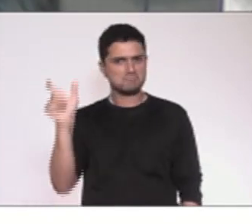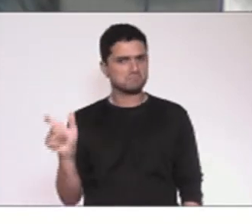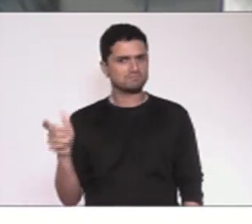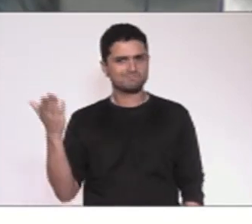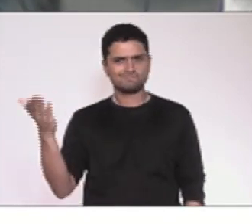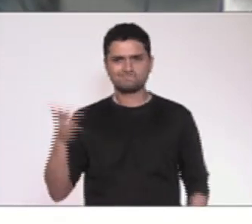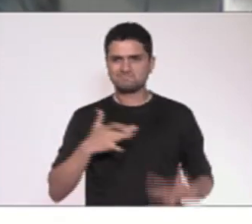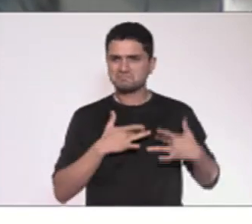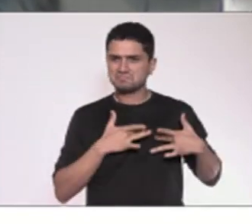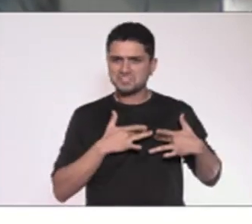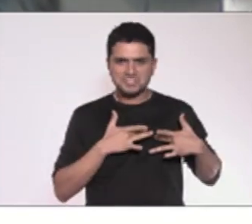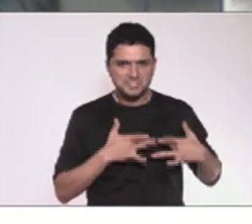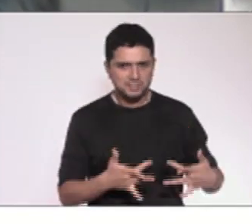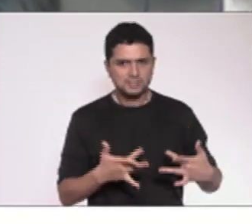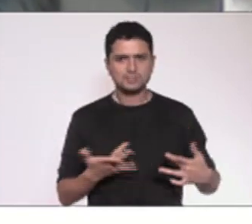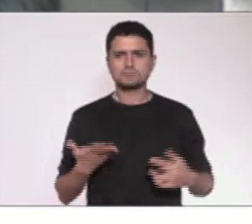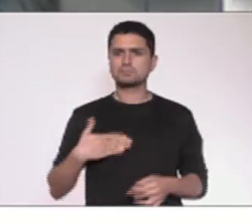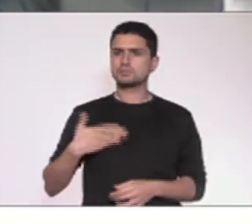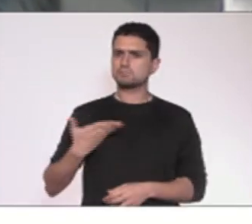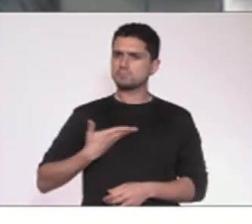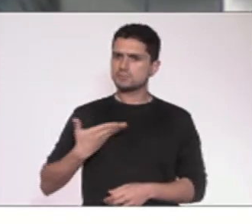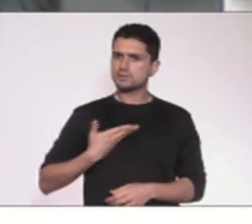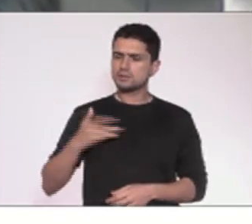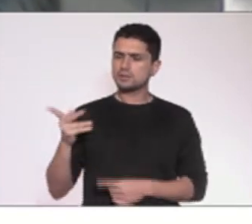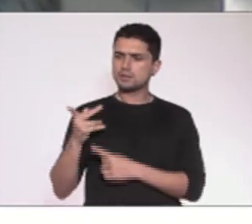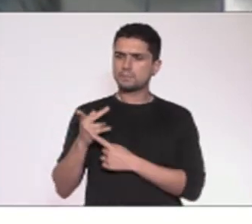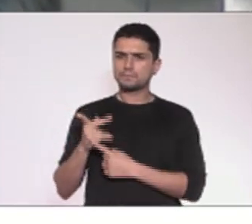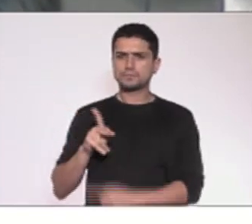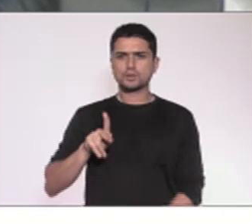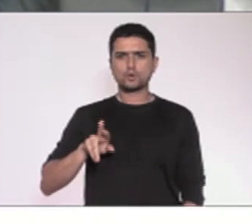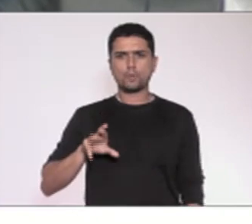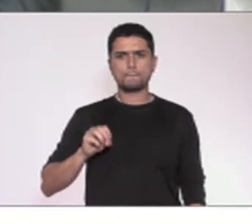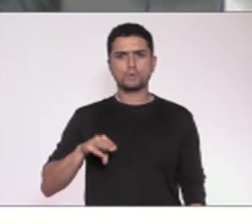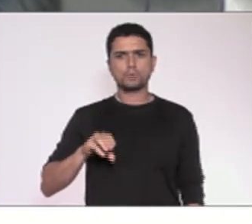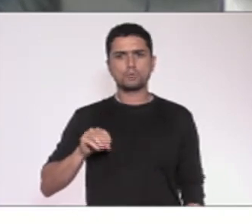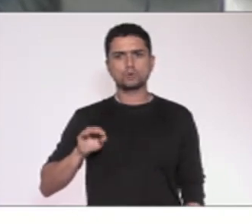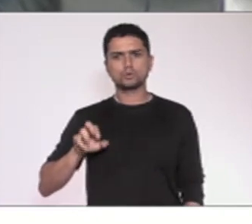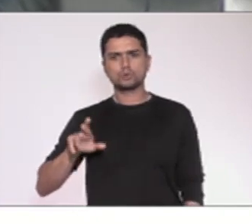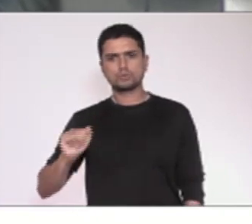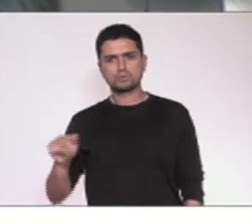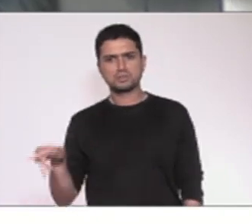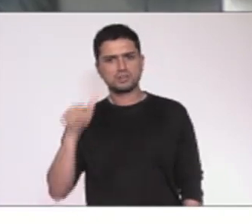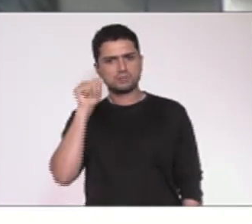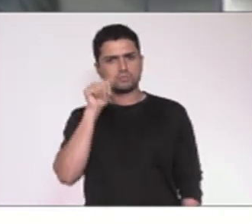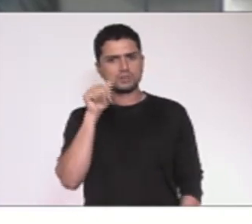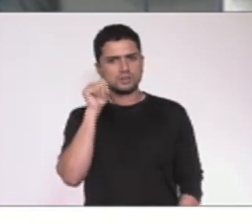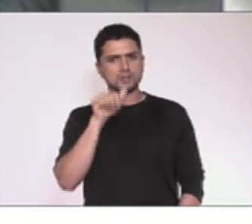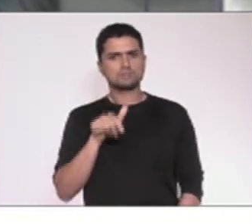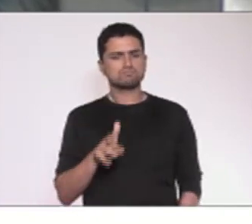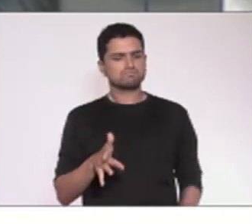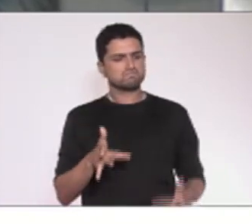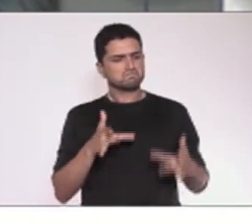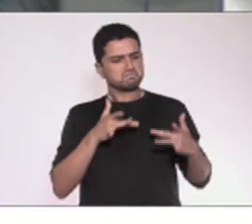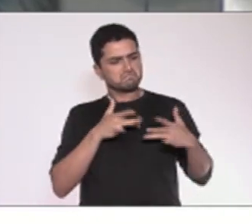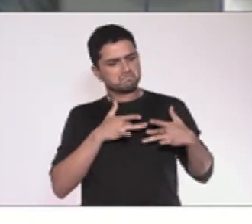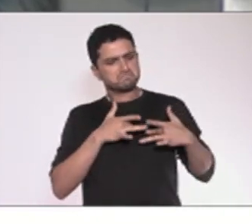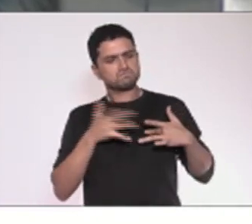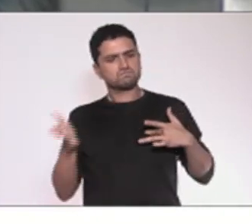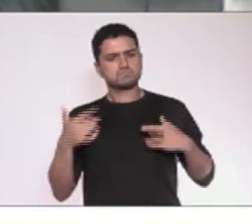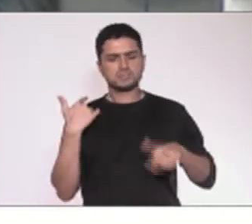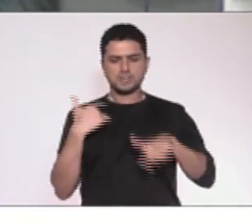dedicada, uma amiga querida, uma promotora de justiça zelosa, cuidadosa,